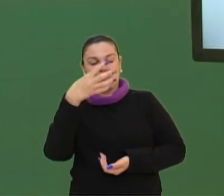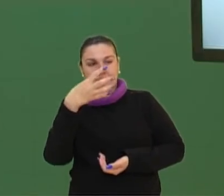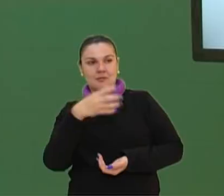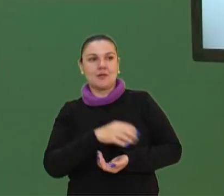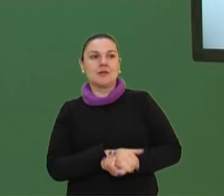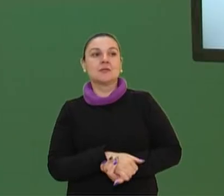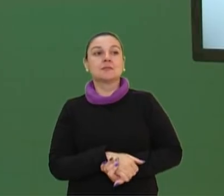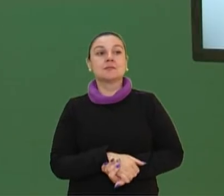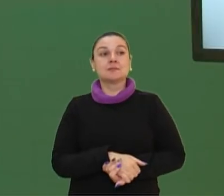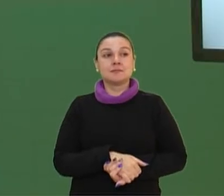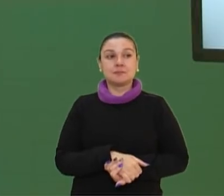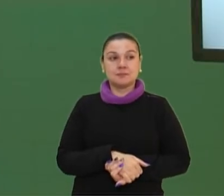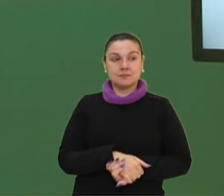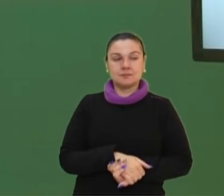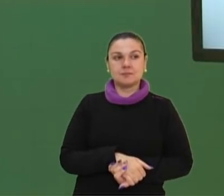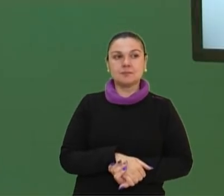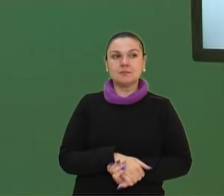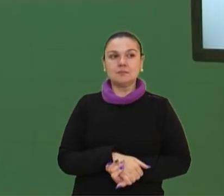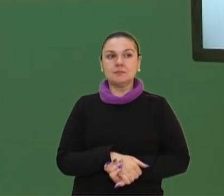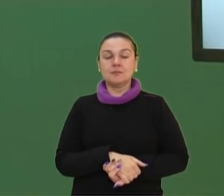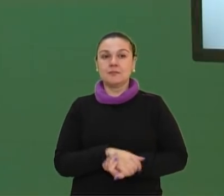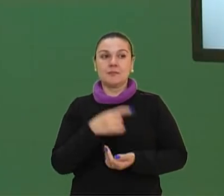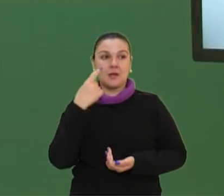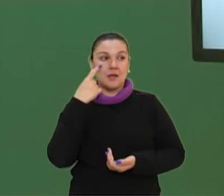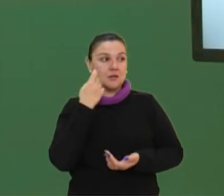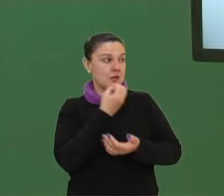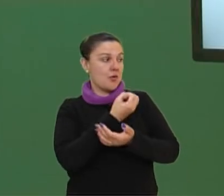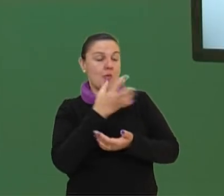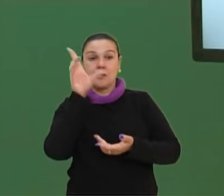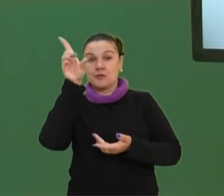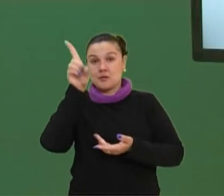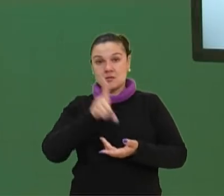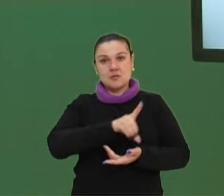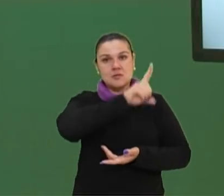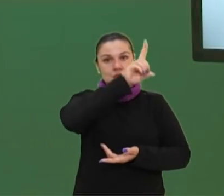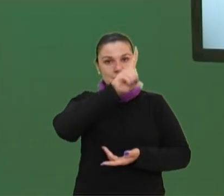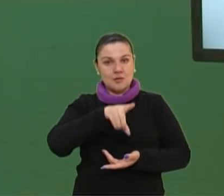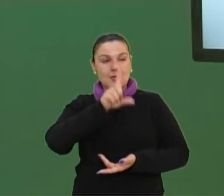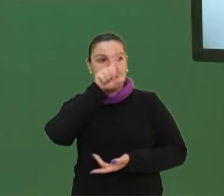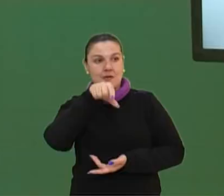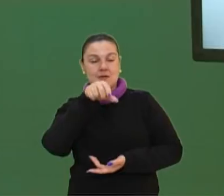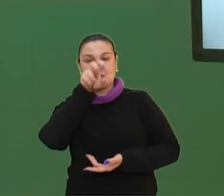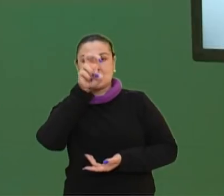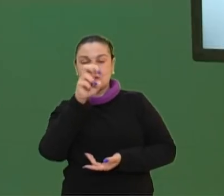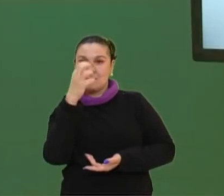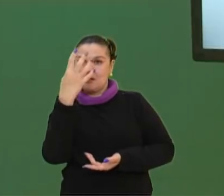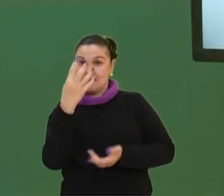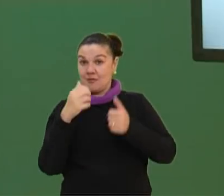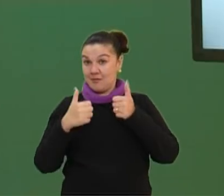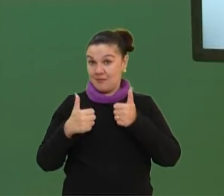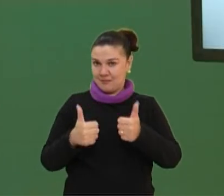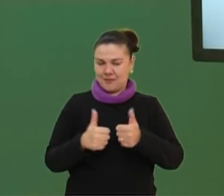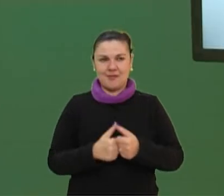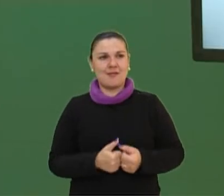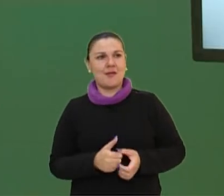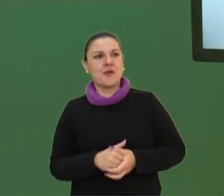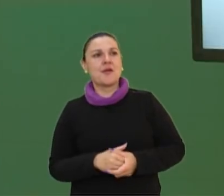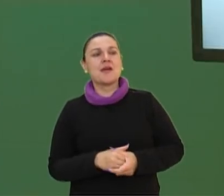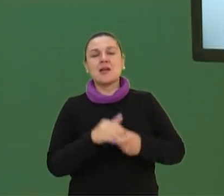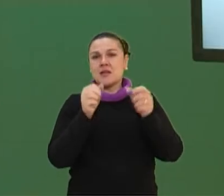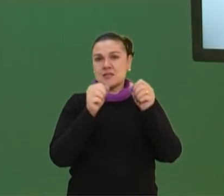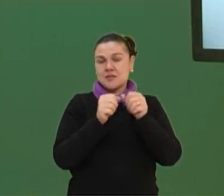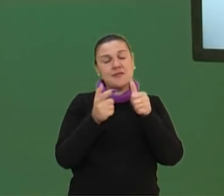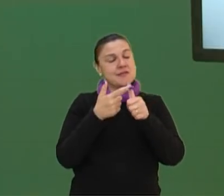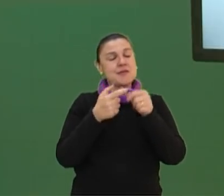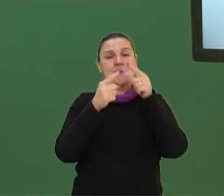54. Então, a minha resposta de quantidade de diagonais vai ser 54, certo? Se eu fosse fazer a